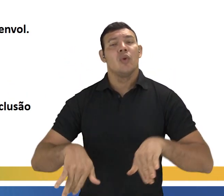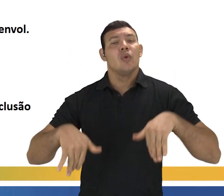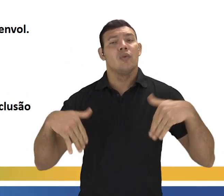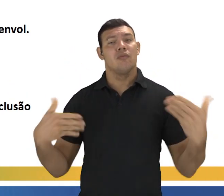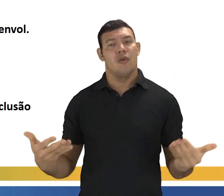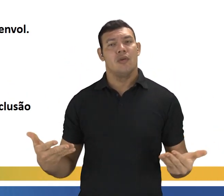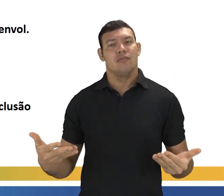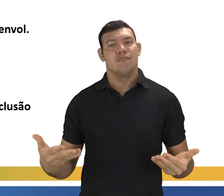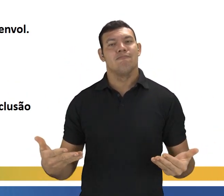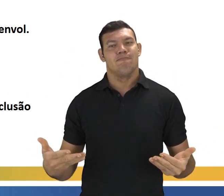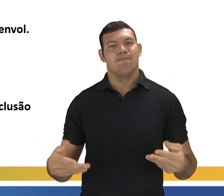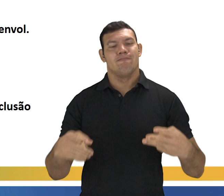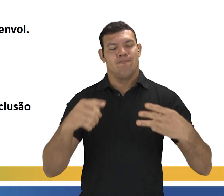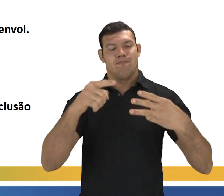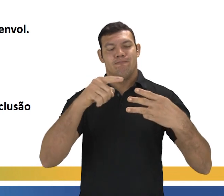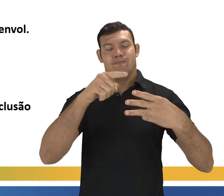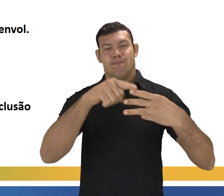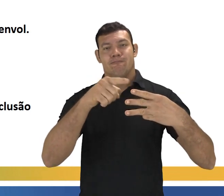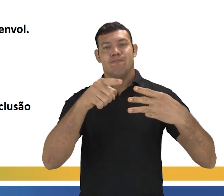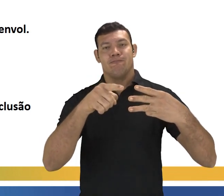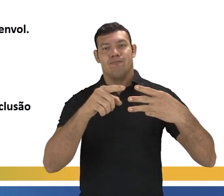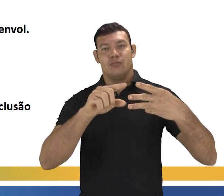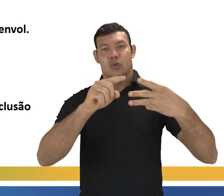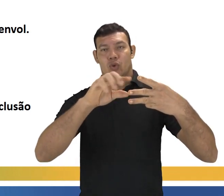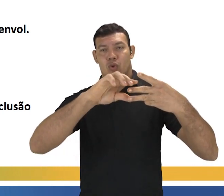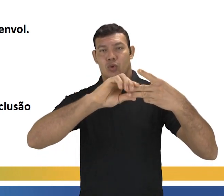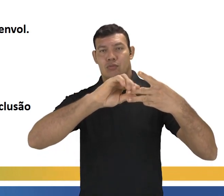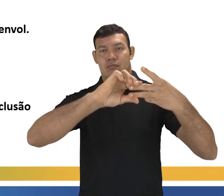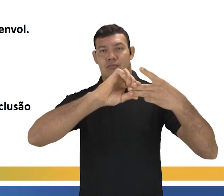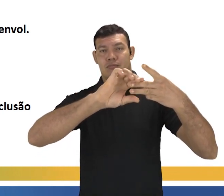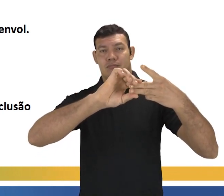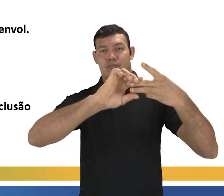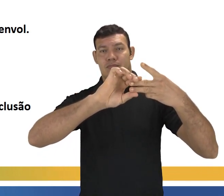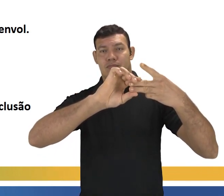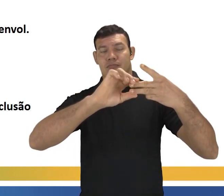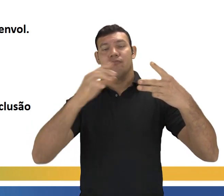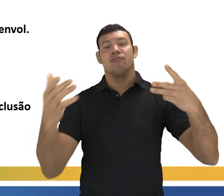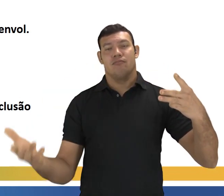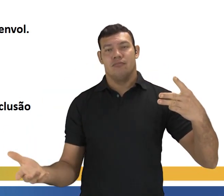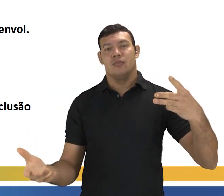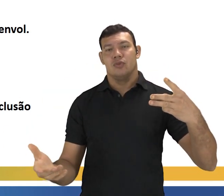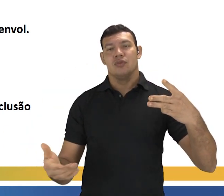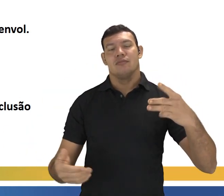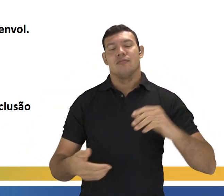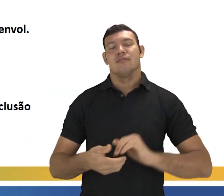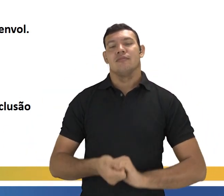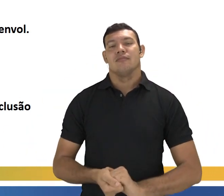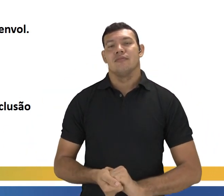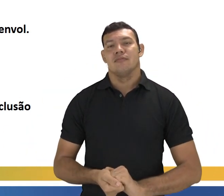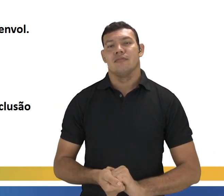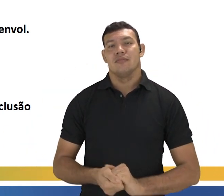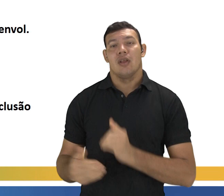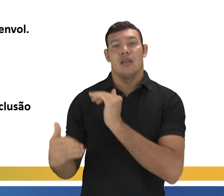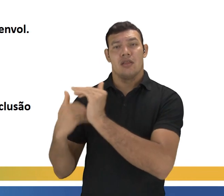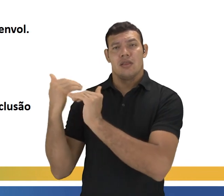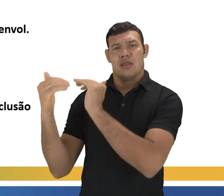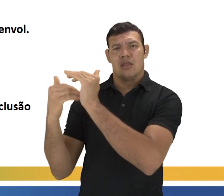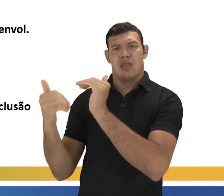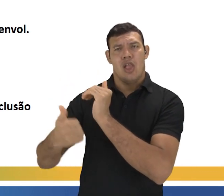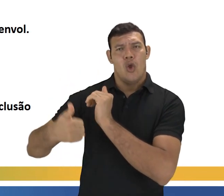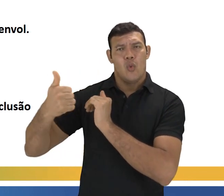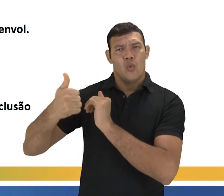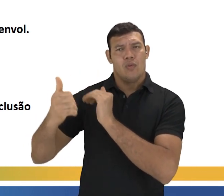estar nessas 2 partes do meio, o desenvolvimento do argumento 1 e o desenvolvimento do argumento 2. Na introdução,